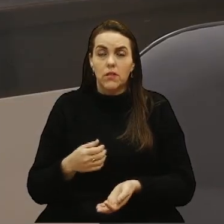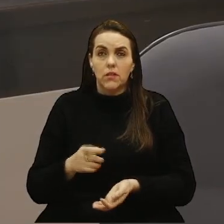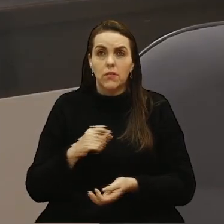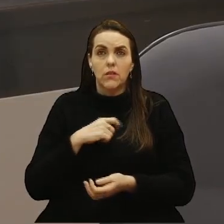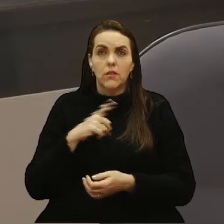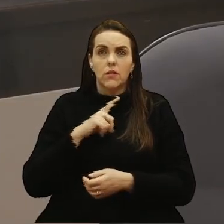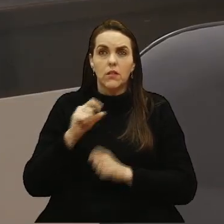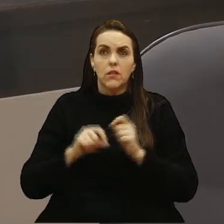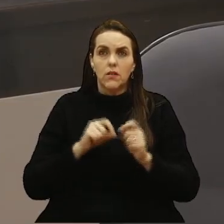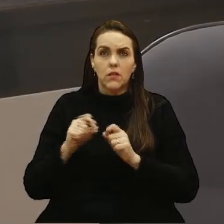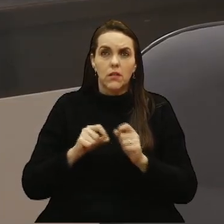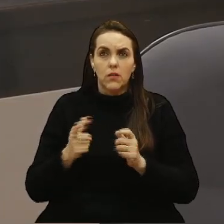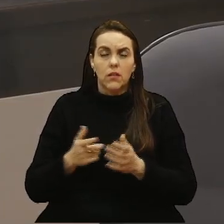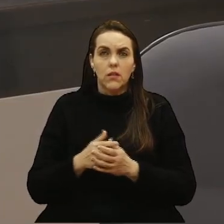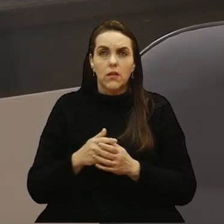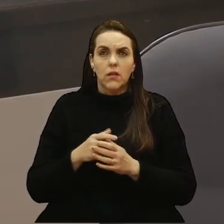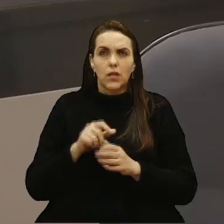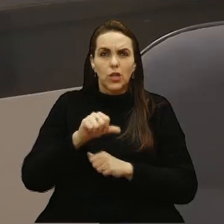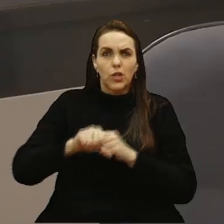questão ali da